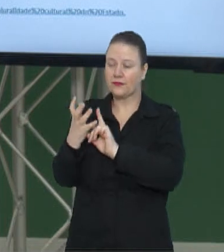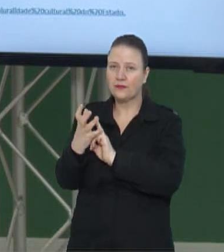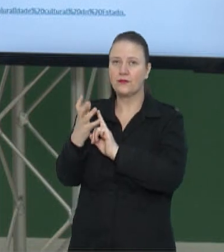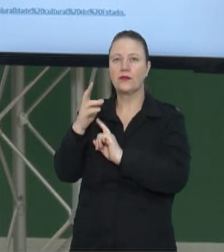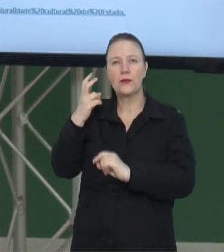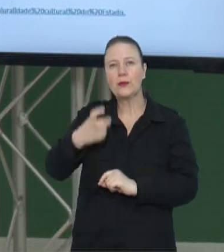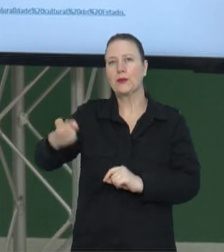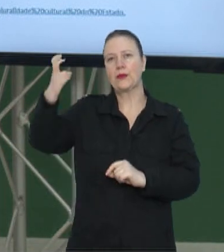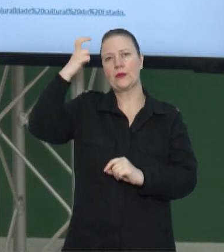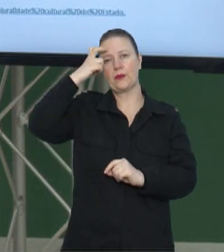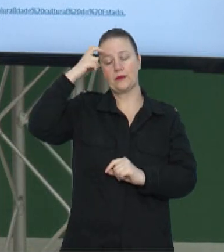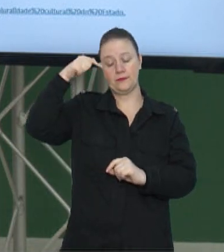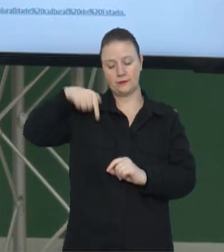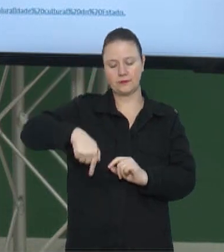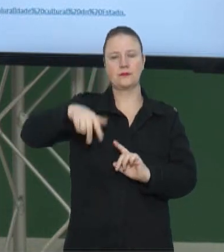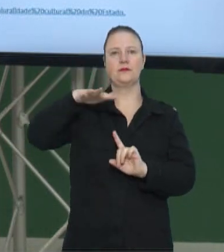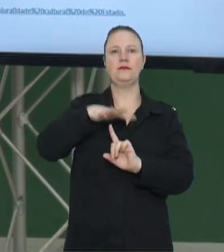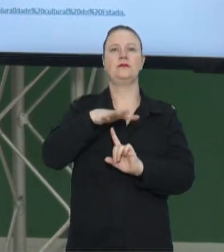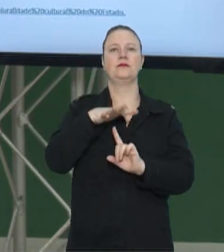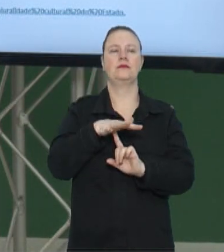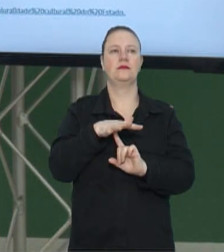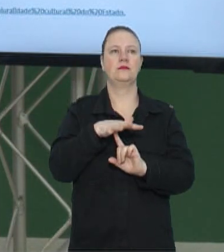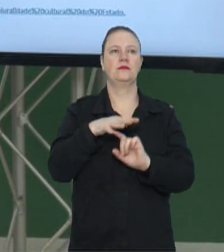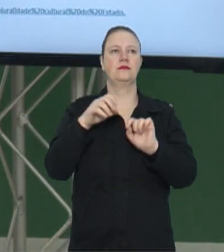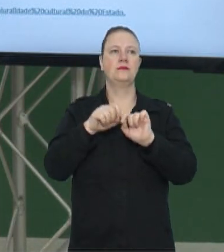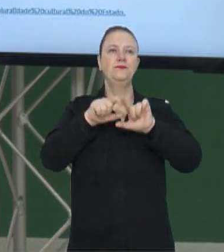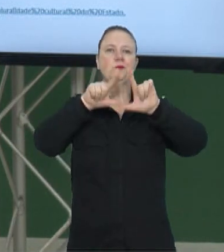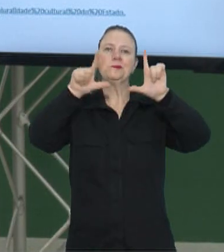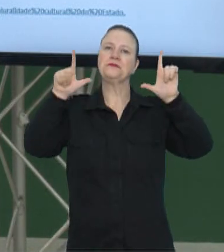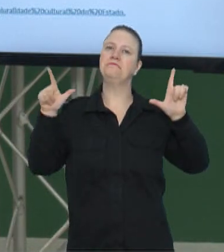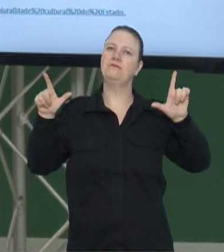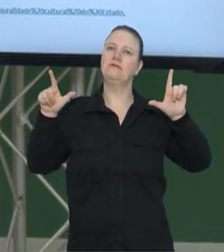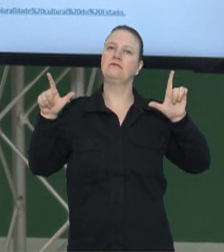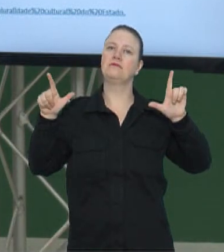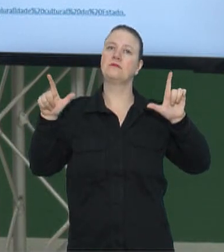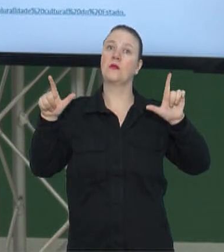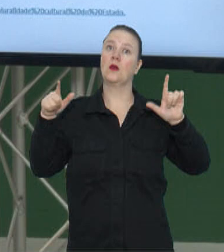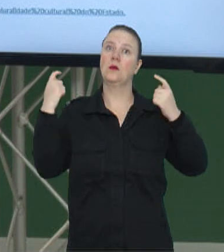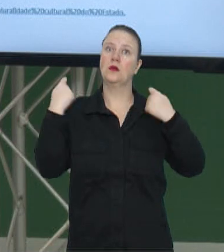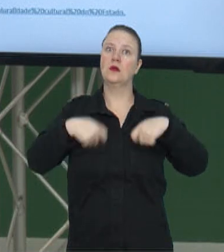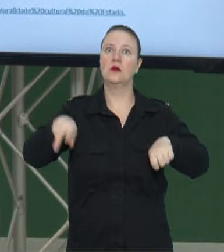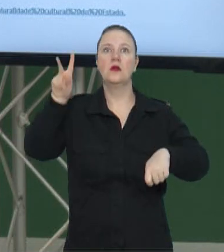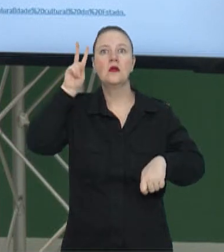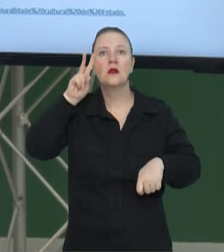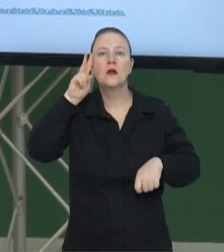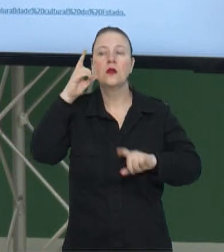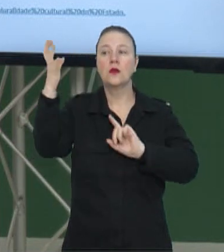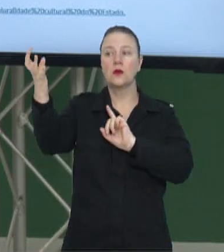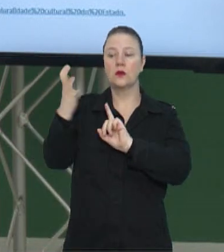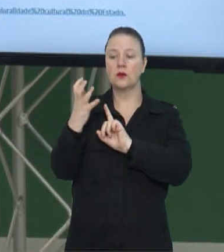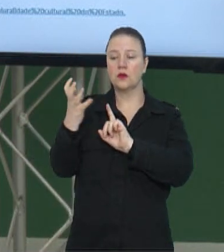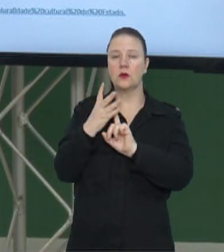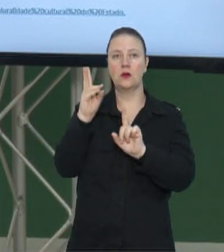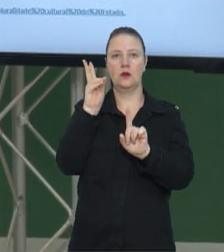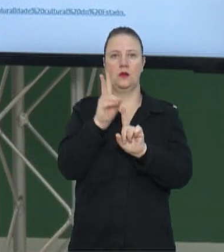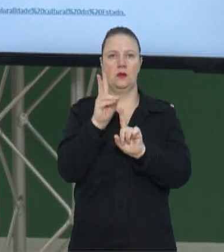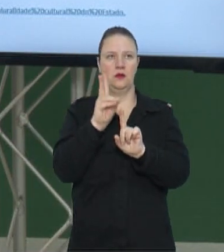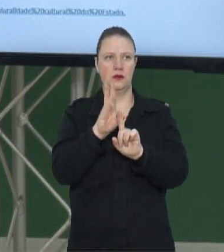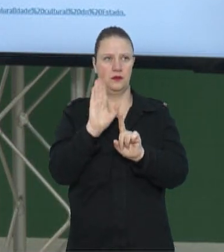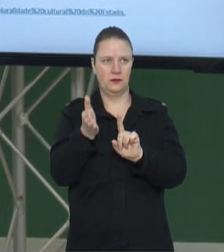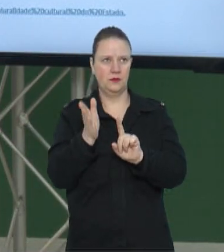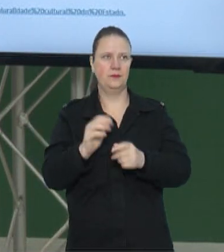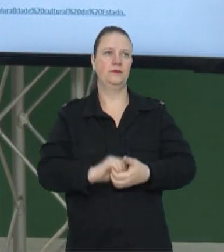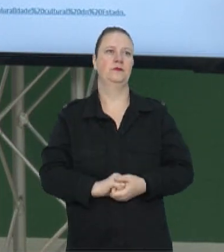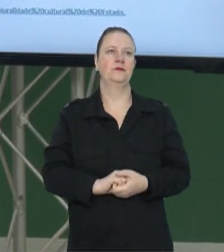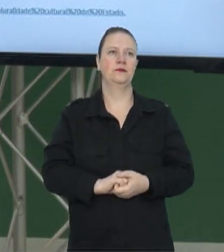do nosso estado também, né? E claro que ali nunca podemos esquecer da influência indígena dos povos que já estavam